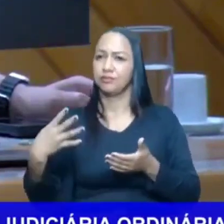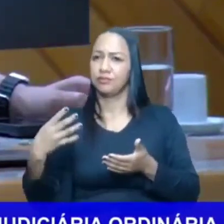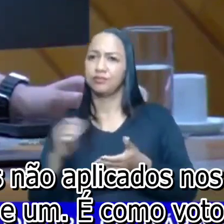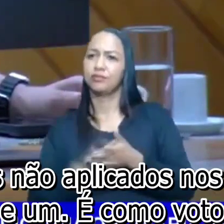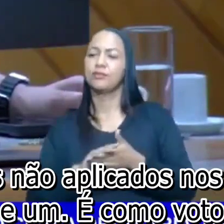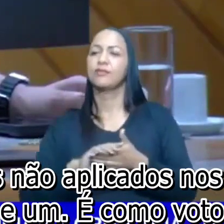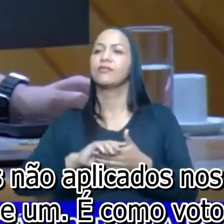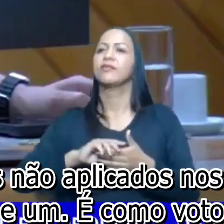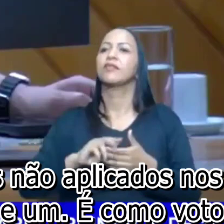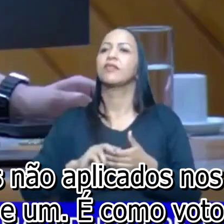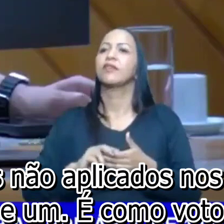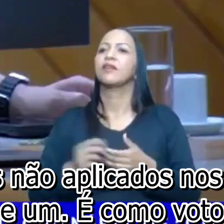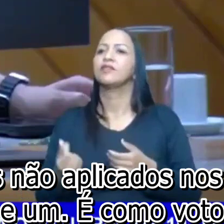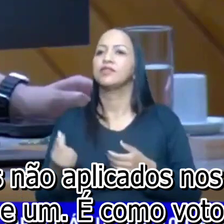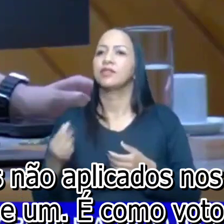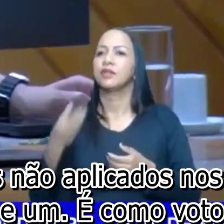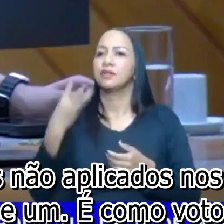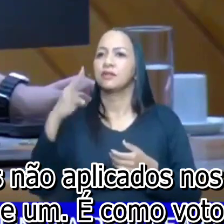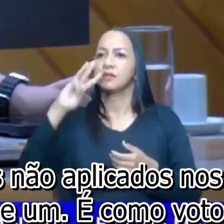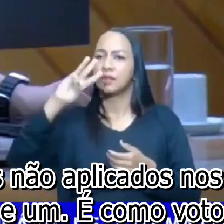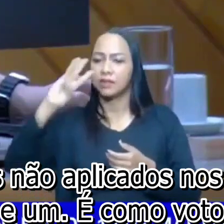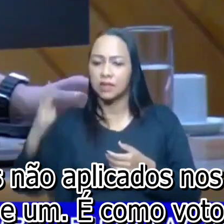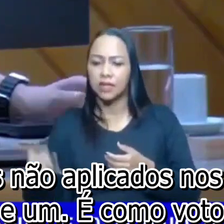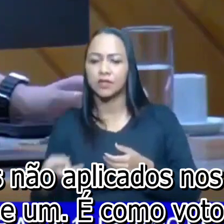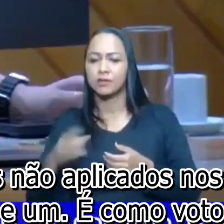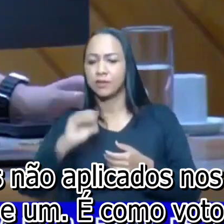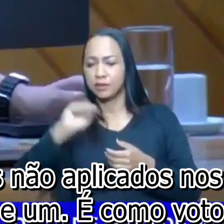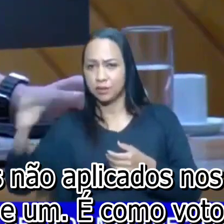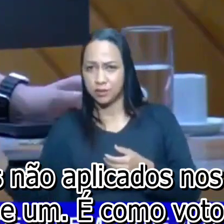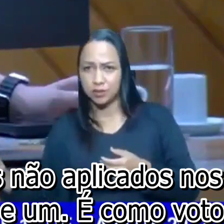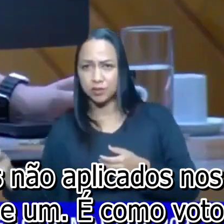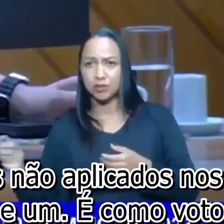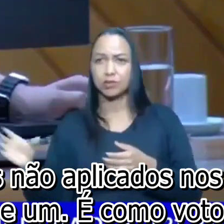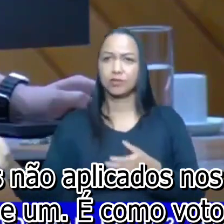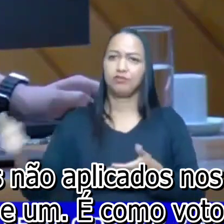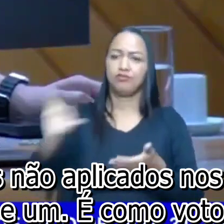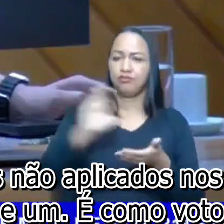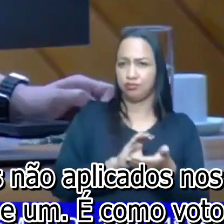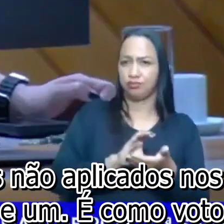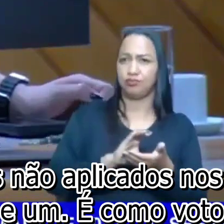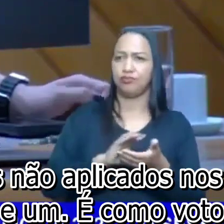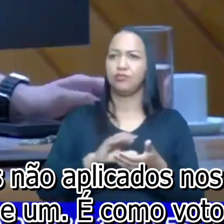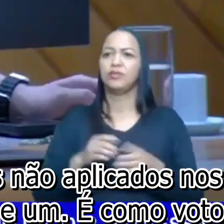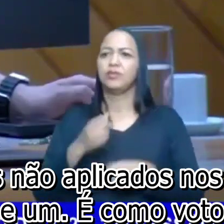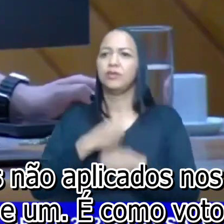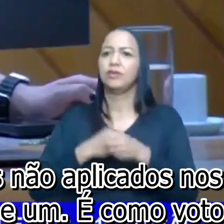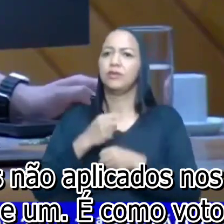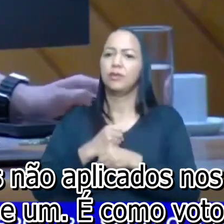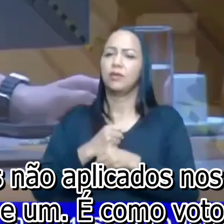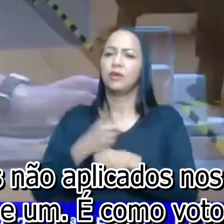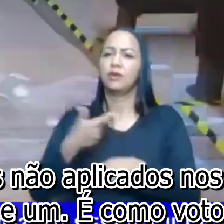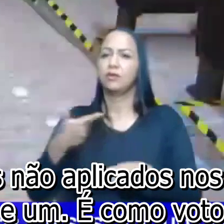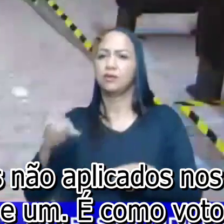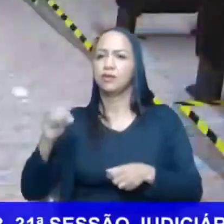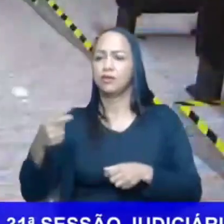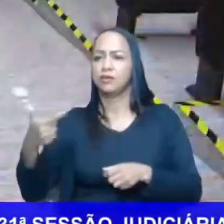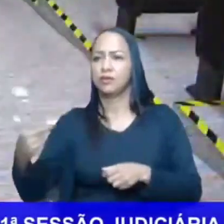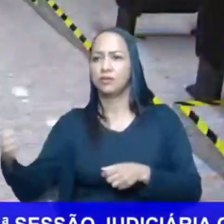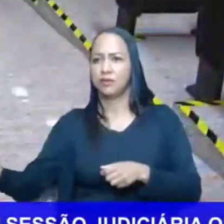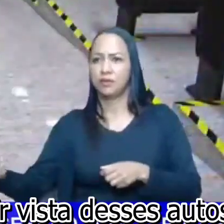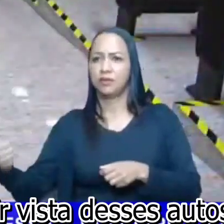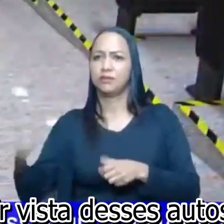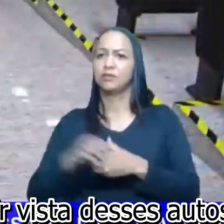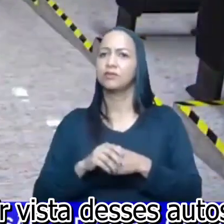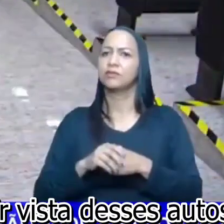de R$ 3.800, referente aos recursos não aplicados nos mencionados programas no exercício de 2021. É como voto. Todos de